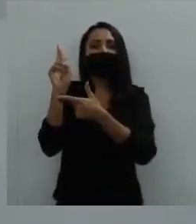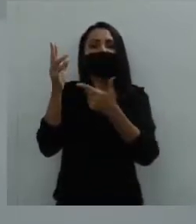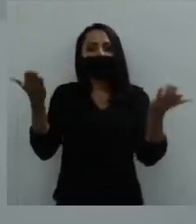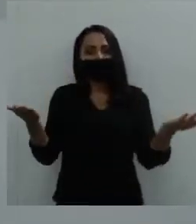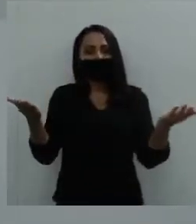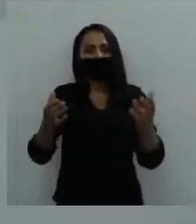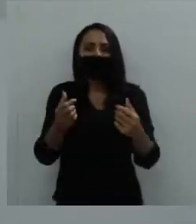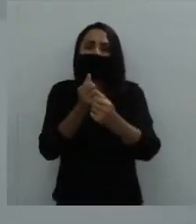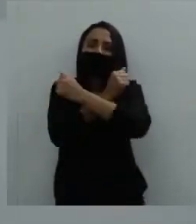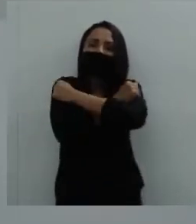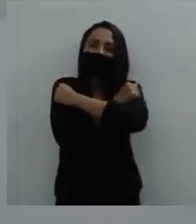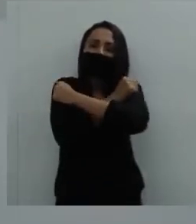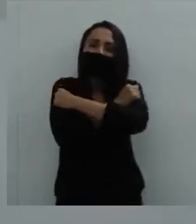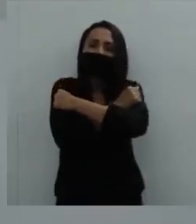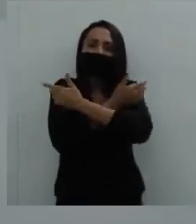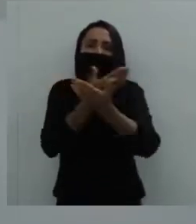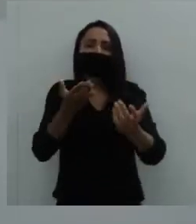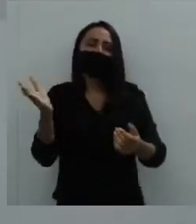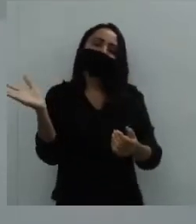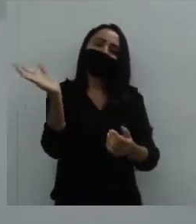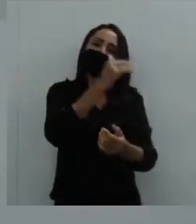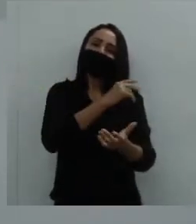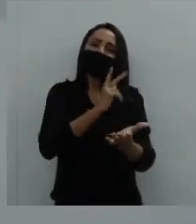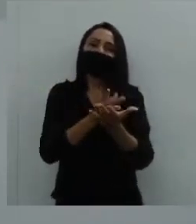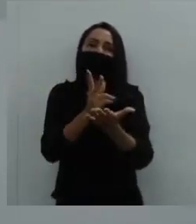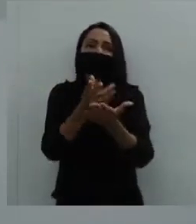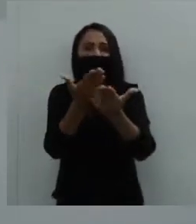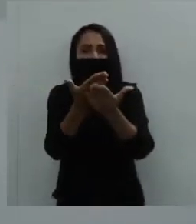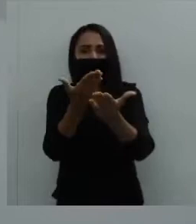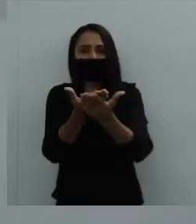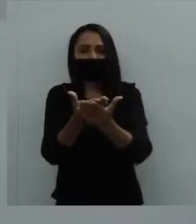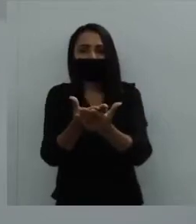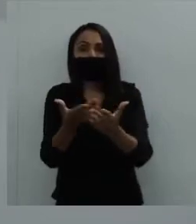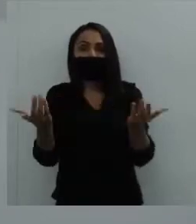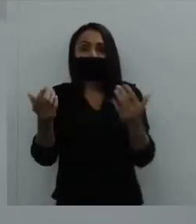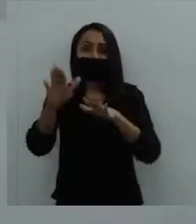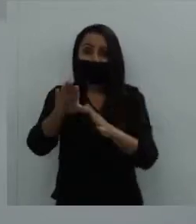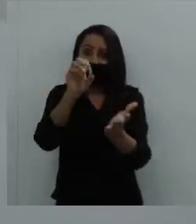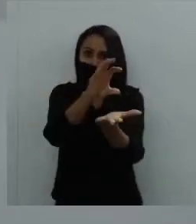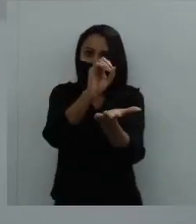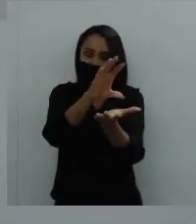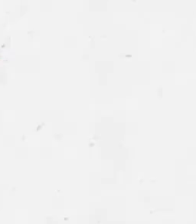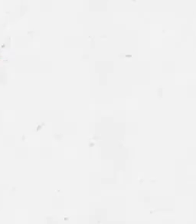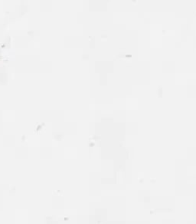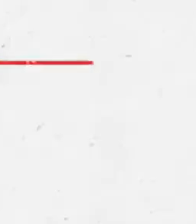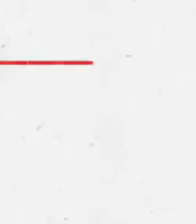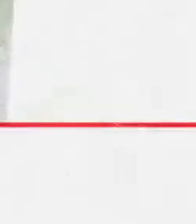Libras. Forte abraço e vamos continuar a estudar. E fiquem aqui no EducaPE.